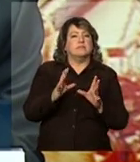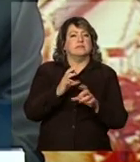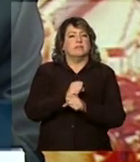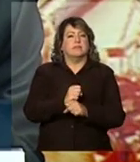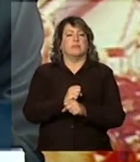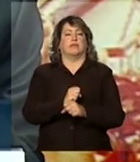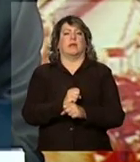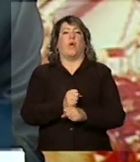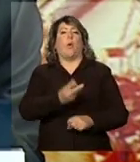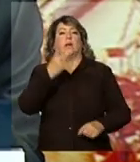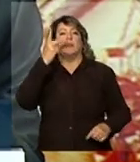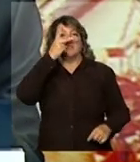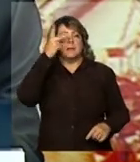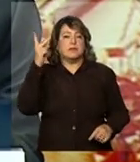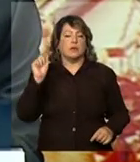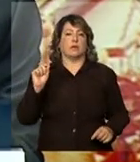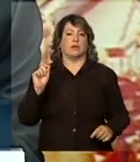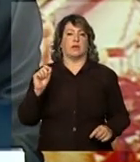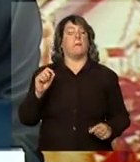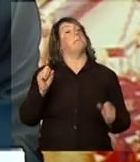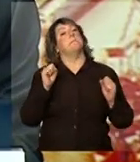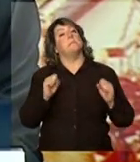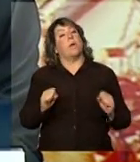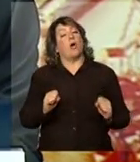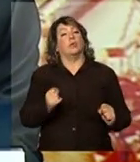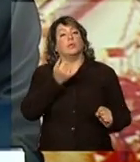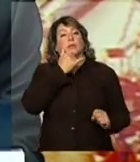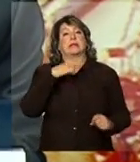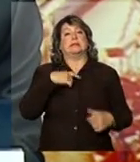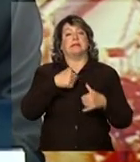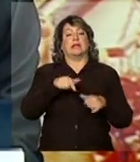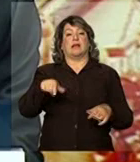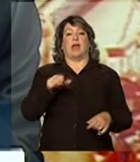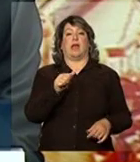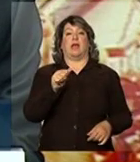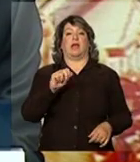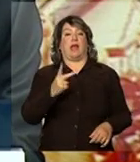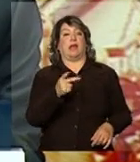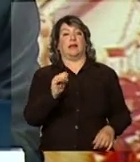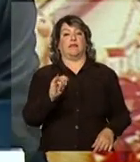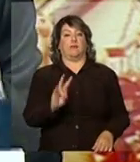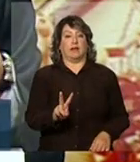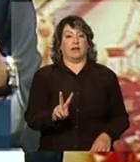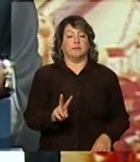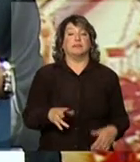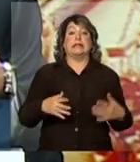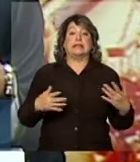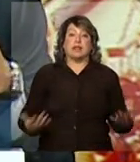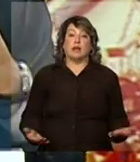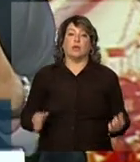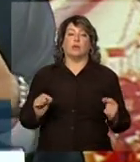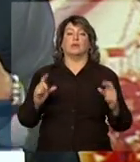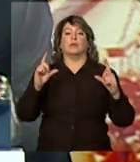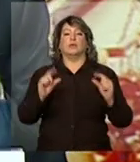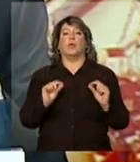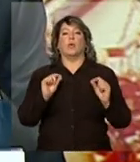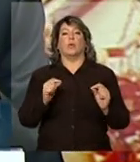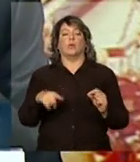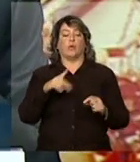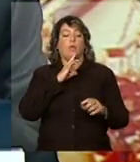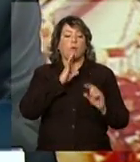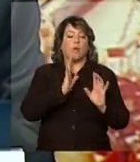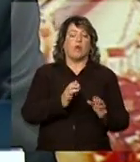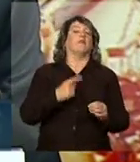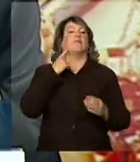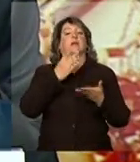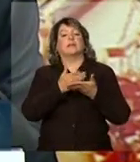pessoas devem ou podem no Brasil estarem com HIV. E aí a gente diminui do que é conhecido e fica